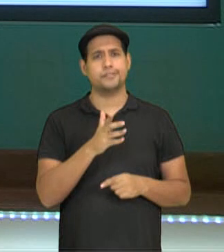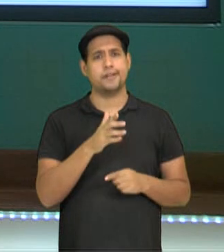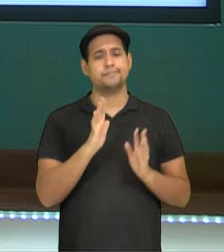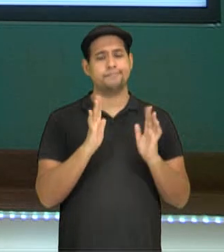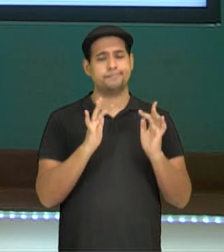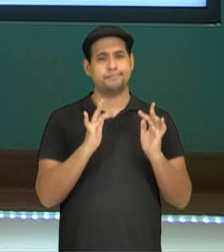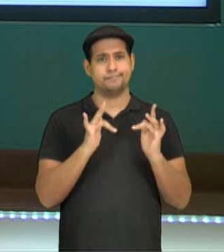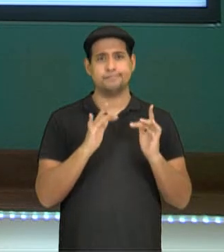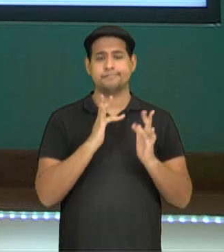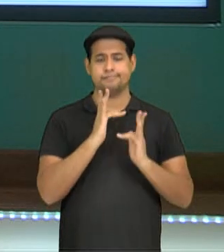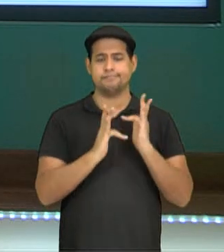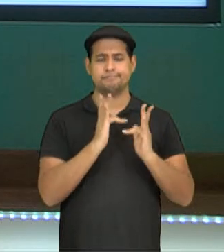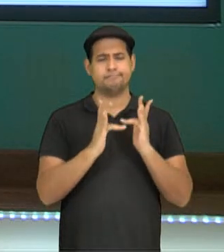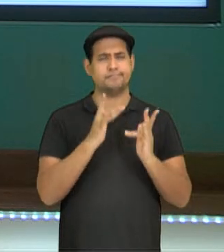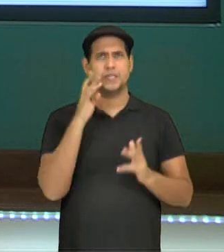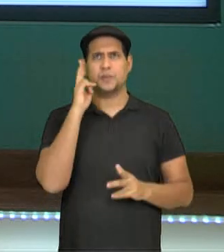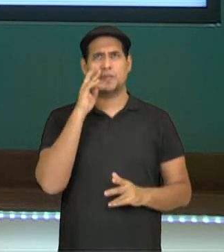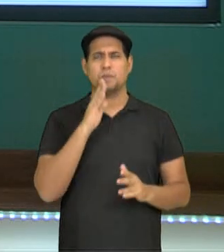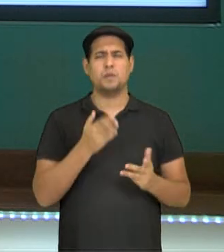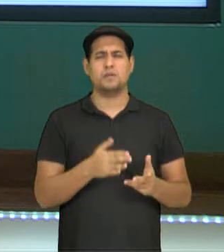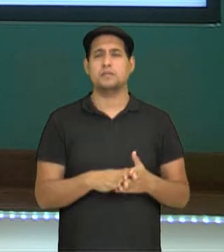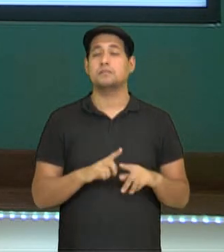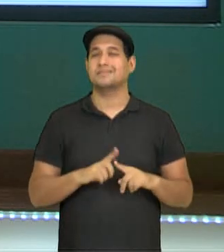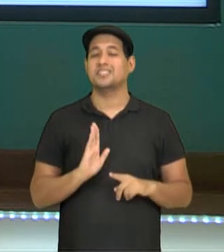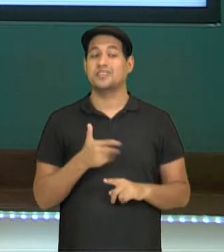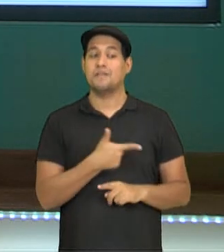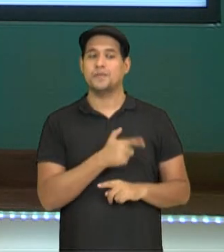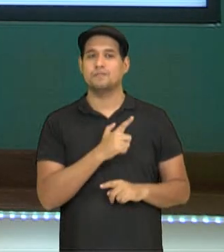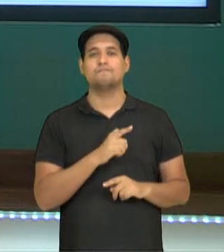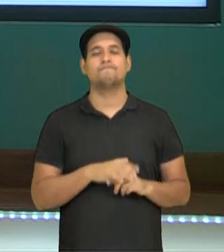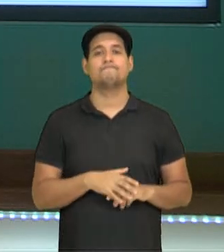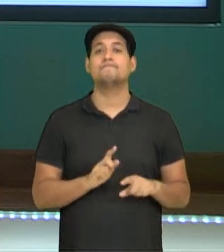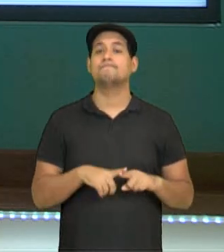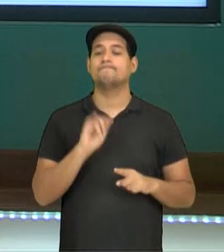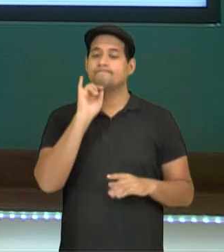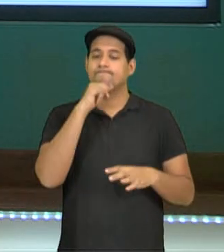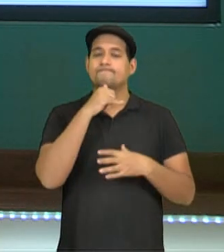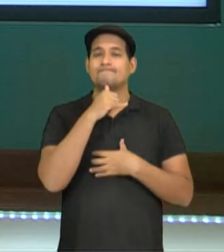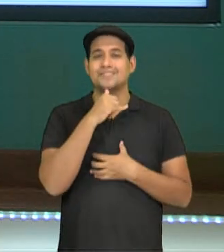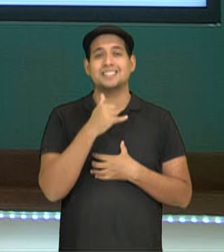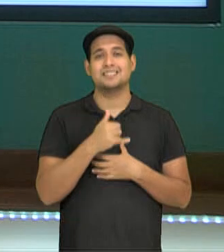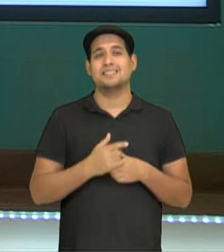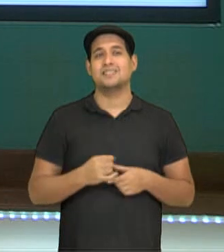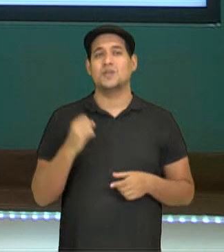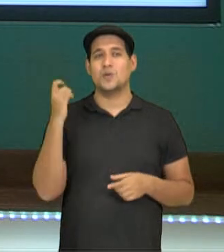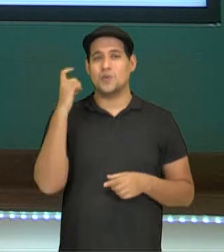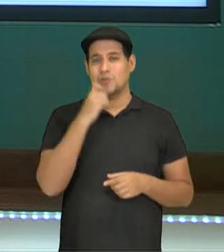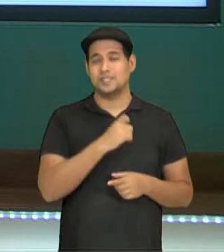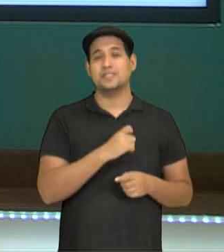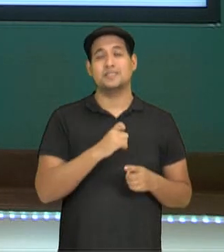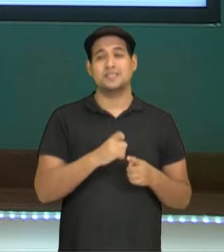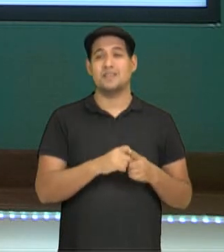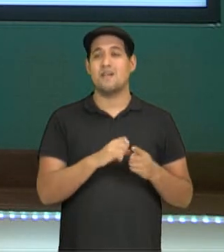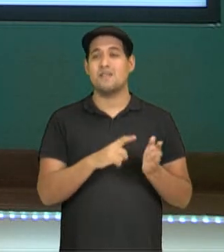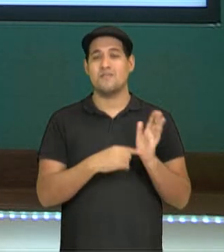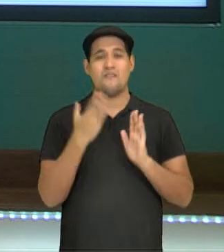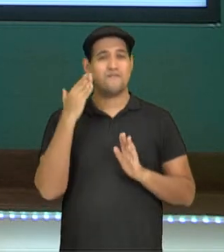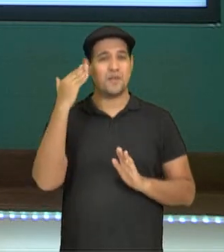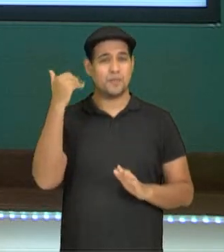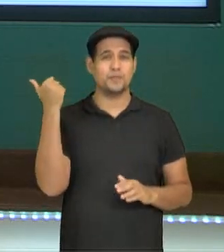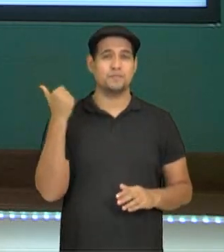sua namorada, noiva, não me recordo agora, mas infelizmente manchou a sua imagem no mundo esportivo.